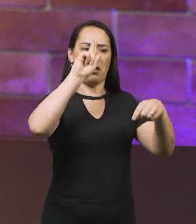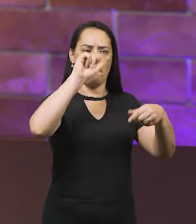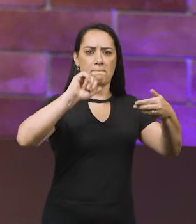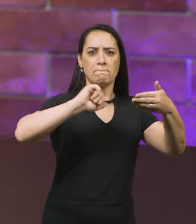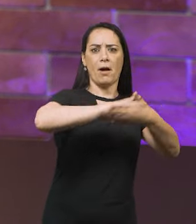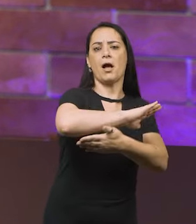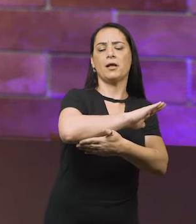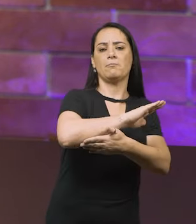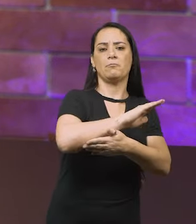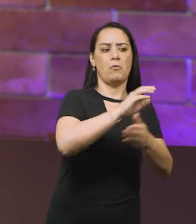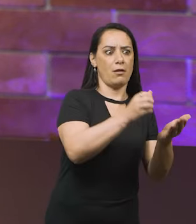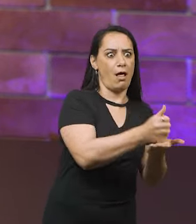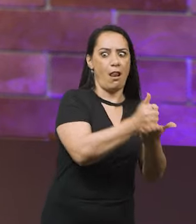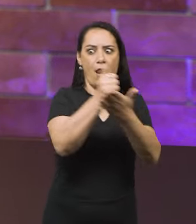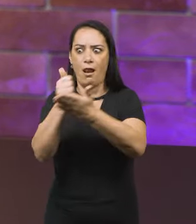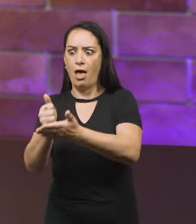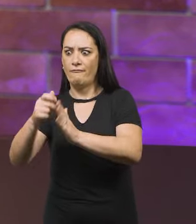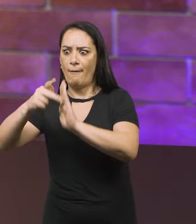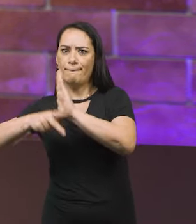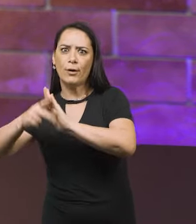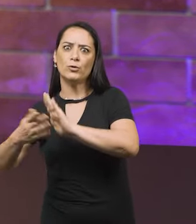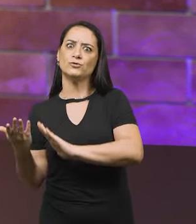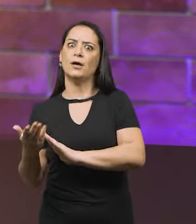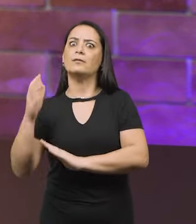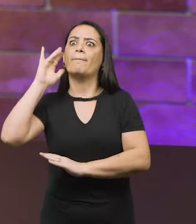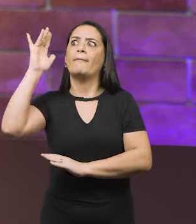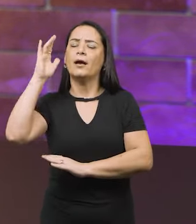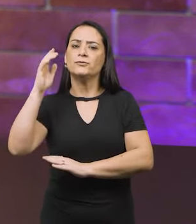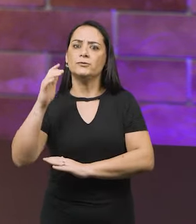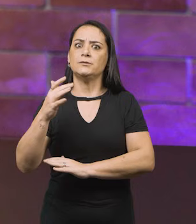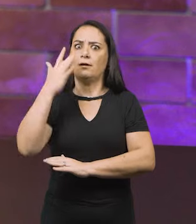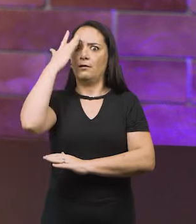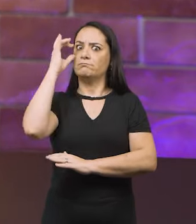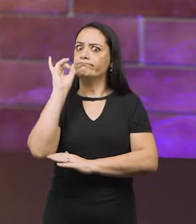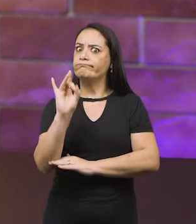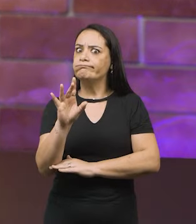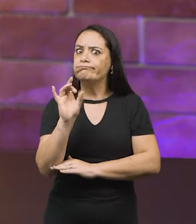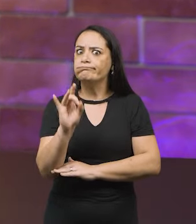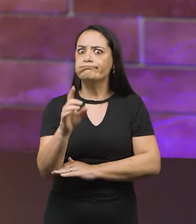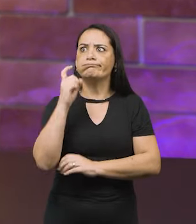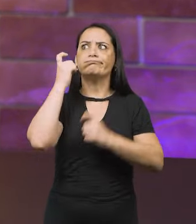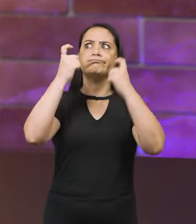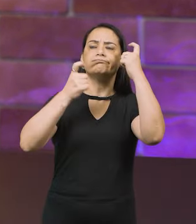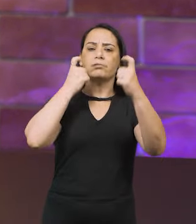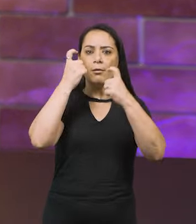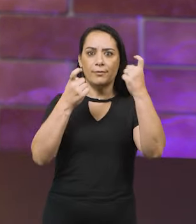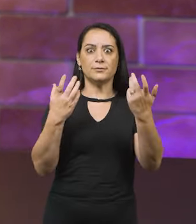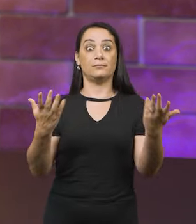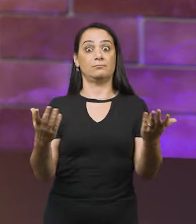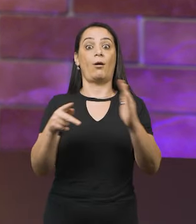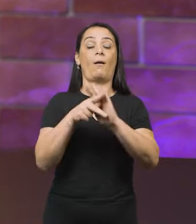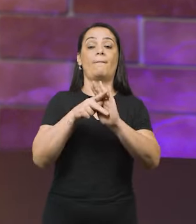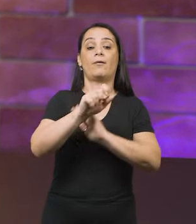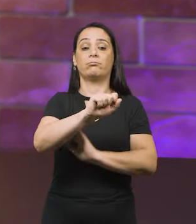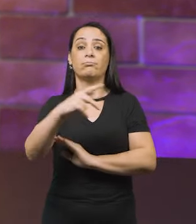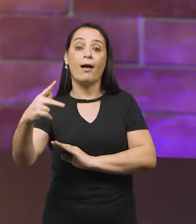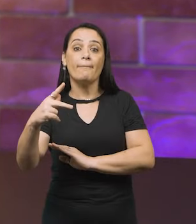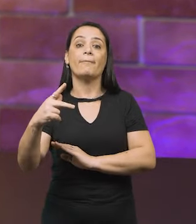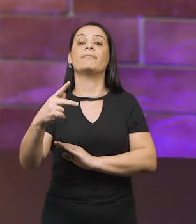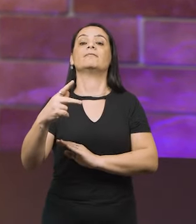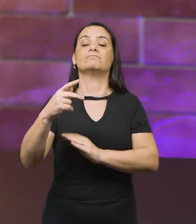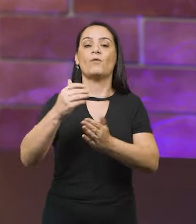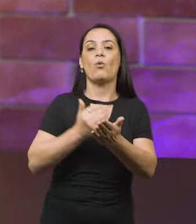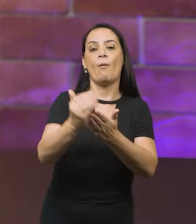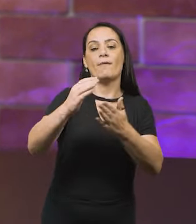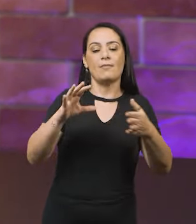e levar consigo os projetos da empresa? Já imaginou a dor de cabeça? É aí que o CCT Pro entra em ação, deixando